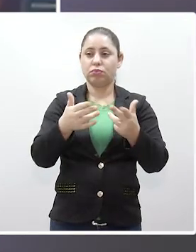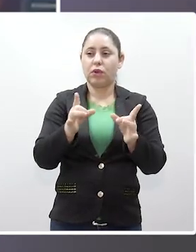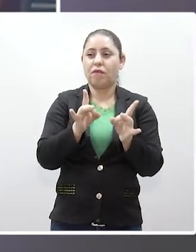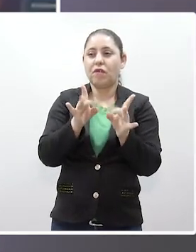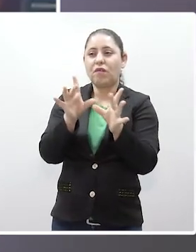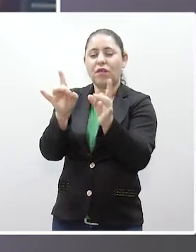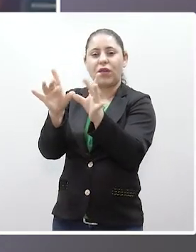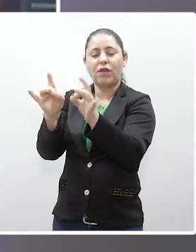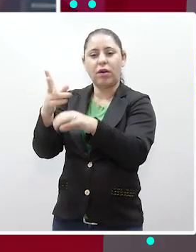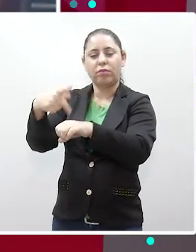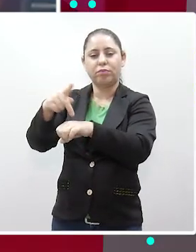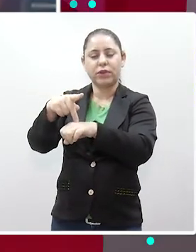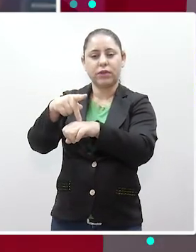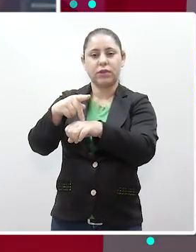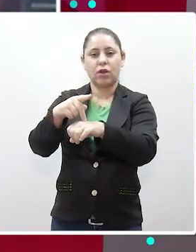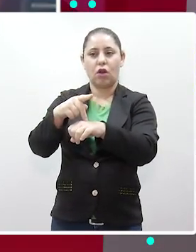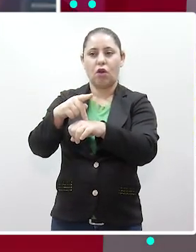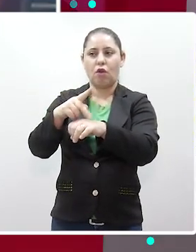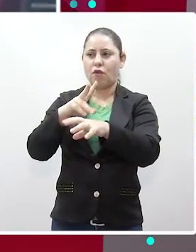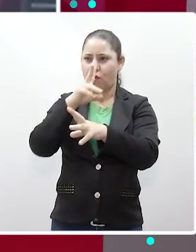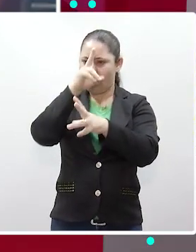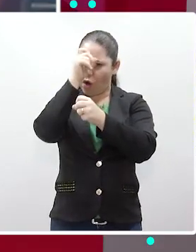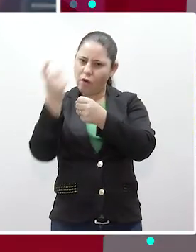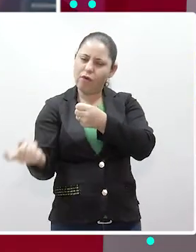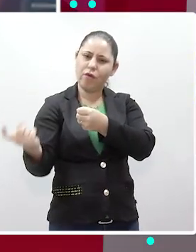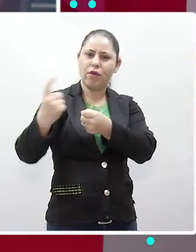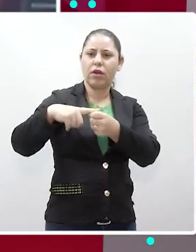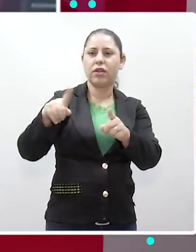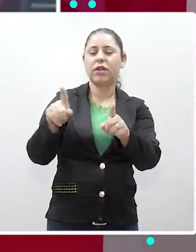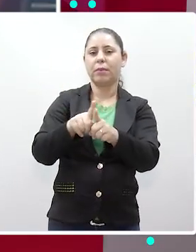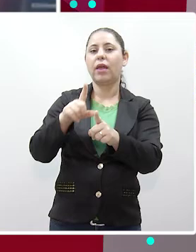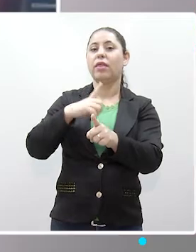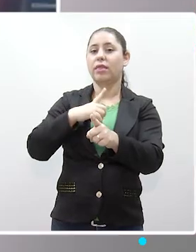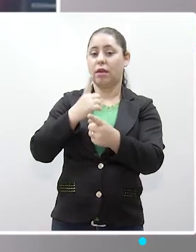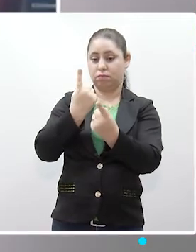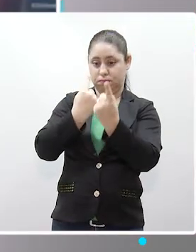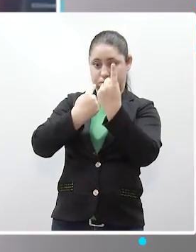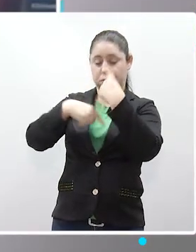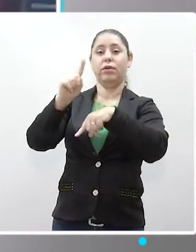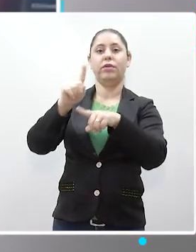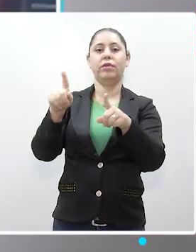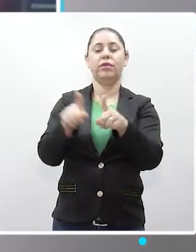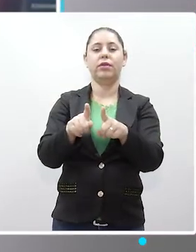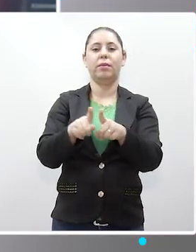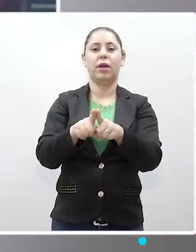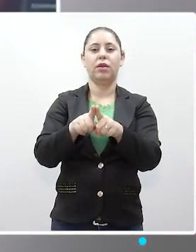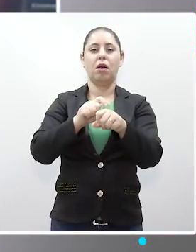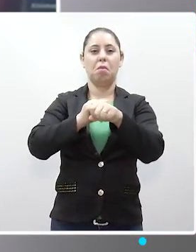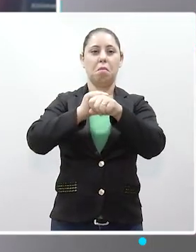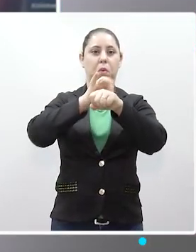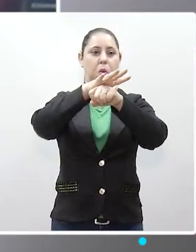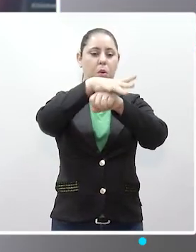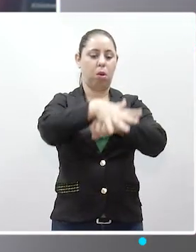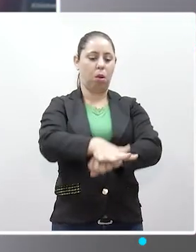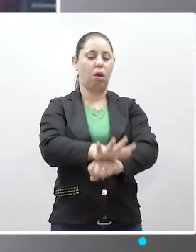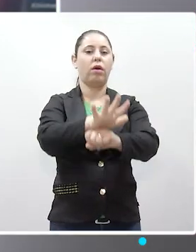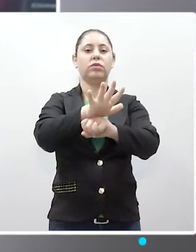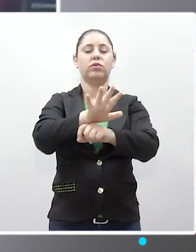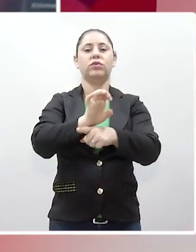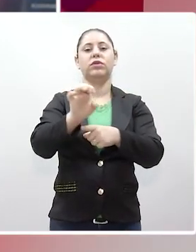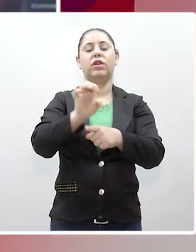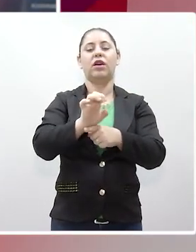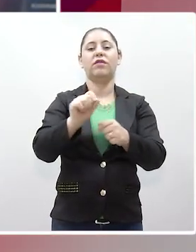Então, quanto mais forte for a retomada nesses países, a gente pode ter um efeito, um transbordamento positivo aqui para o nosso